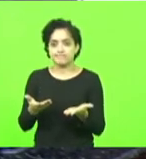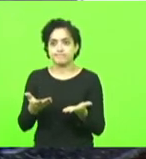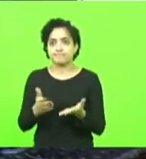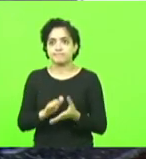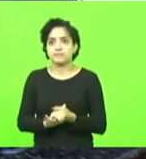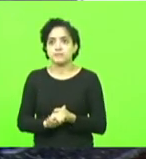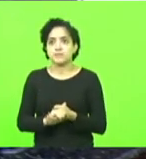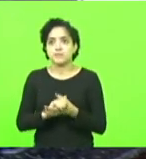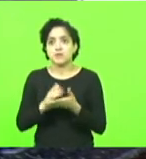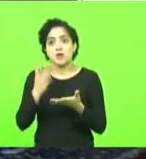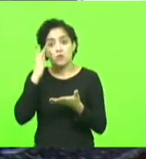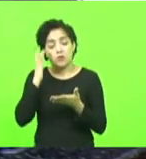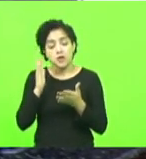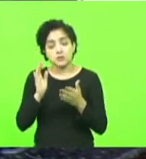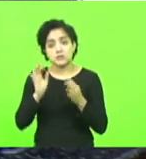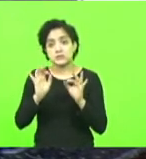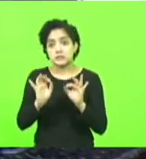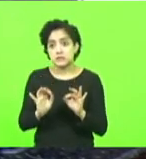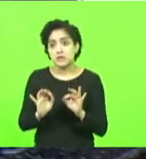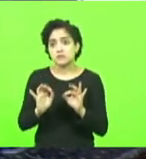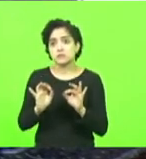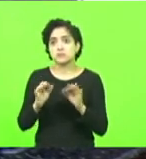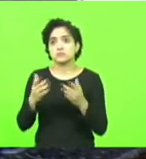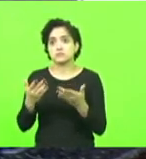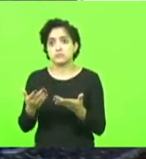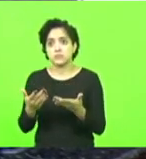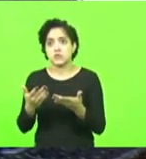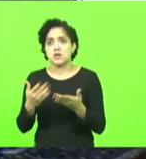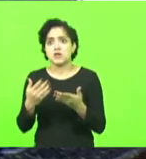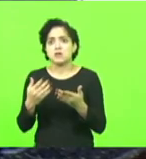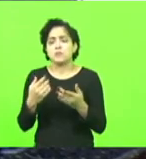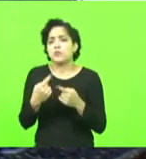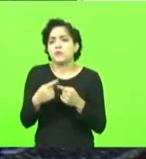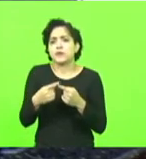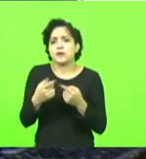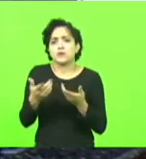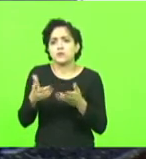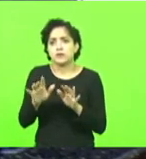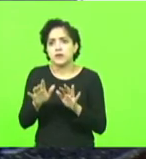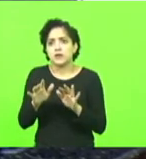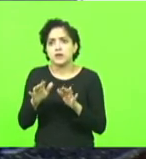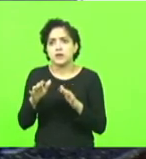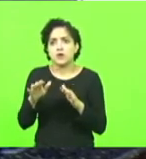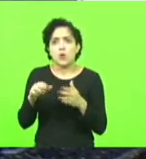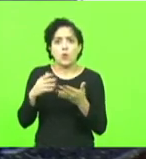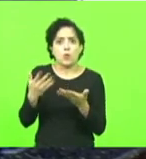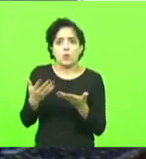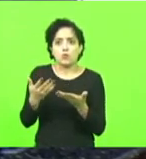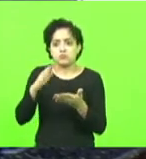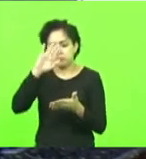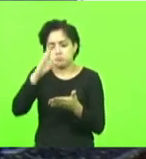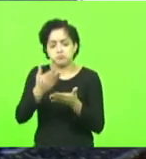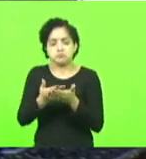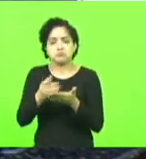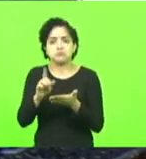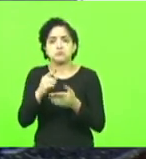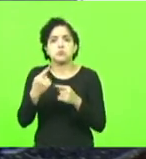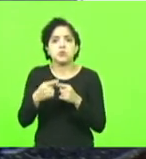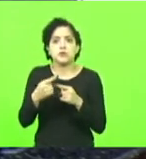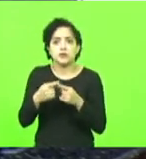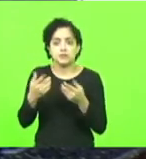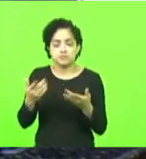Eu acho muito justo. Não custa. Por quê? Porque essa vaidade ou essa descrença, entende?